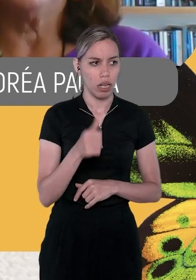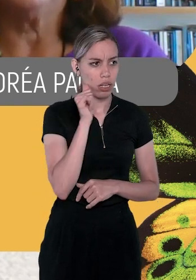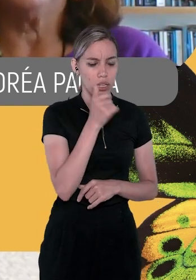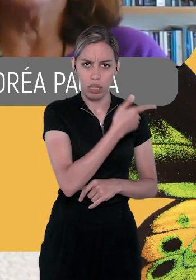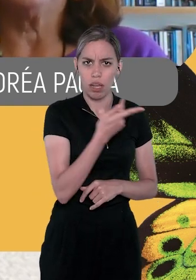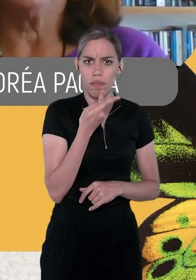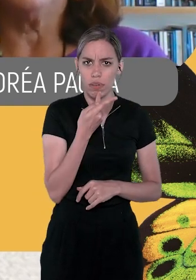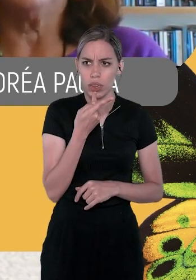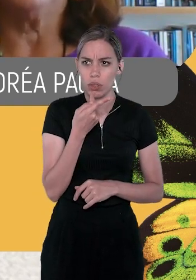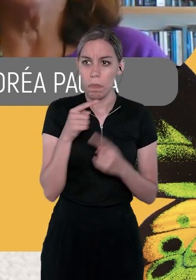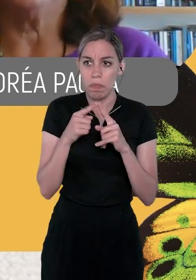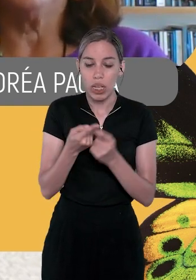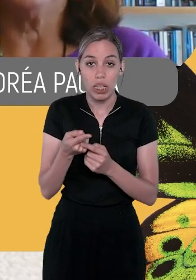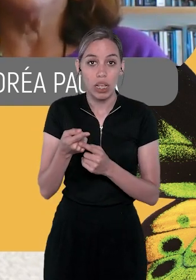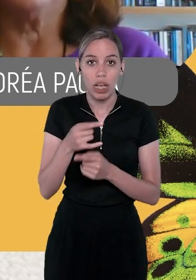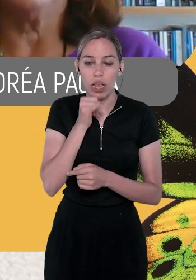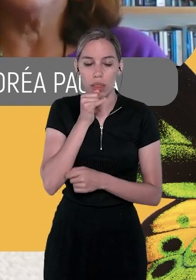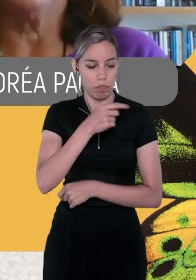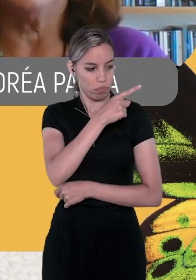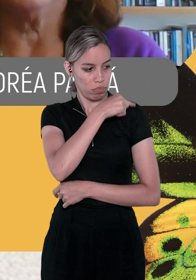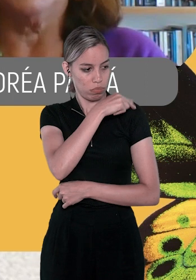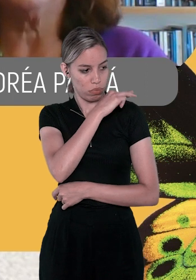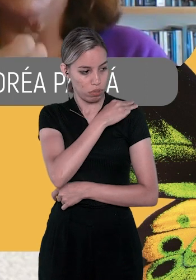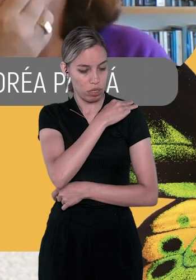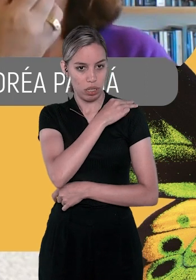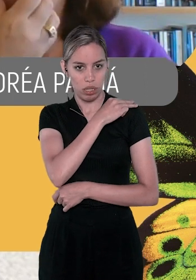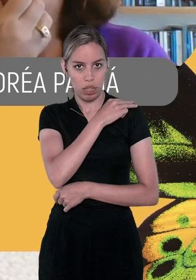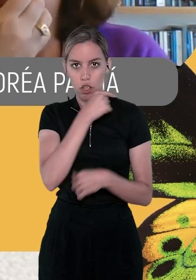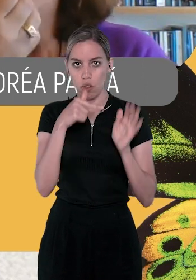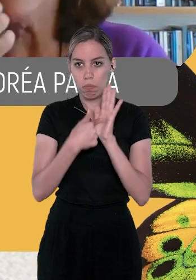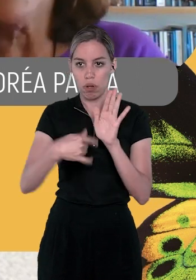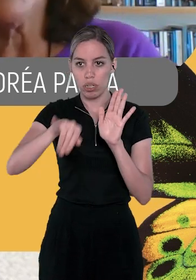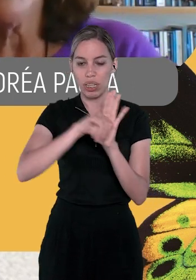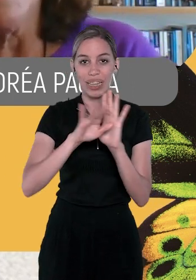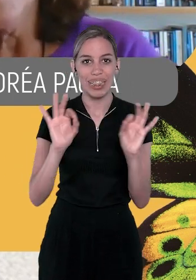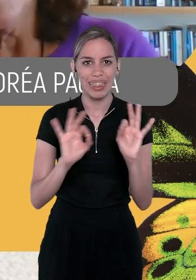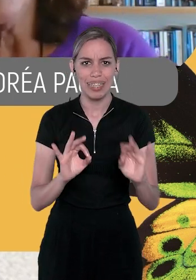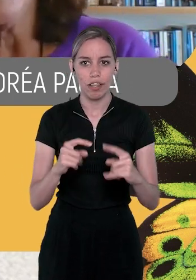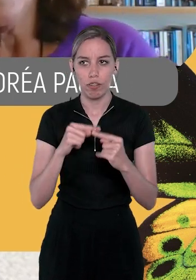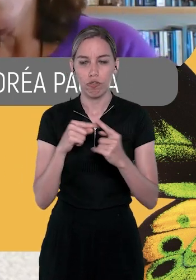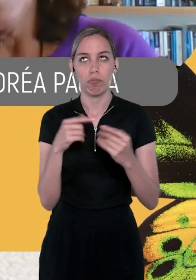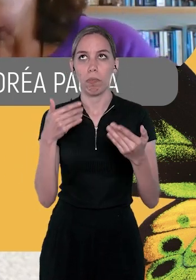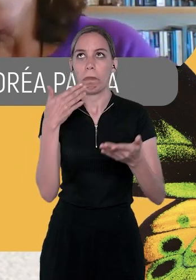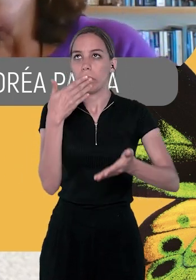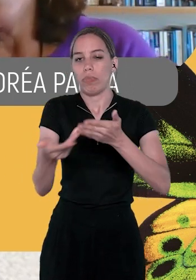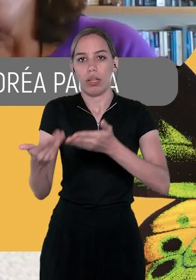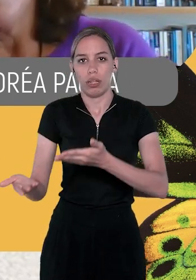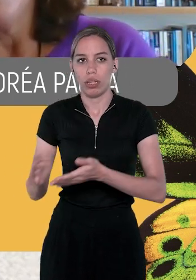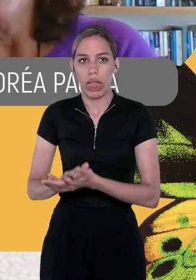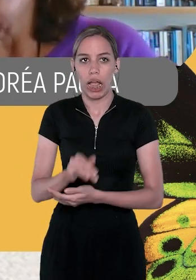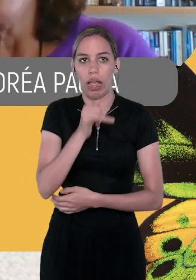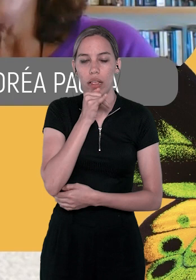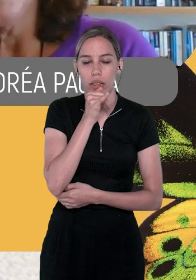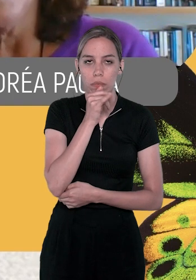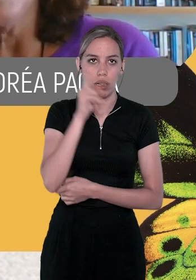médio sem identidade nenhuma, completamente perdido, tá certo? Quer dizer, então a gente, e não é só aqui, a high school